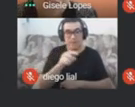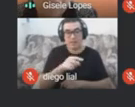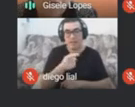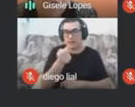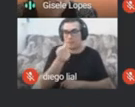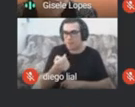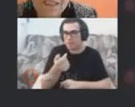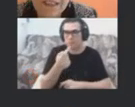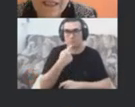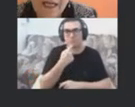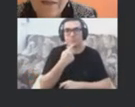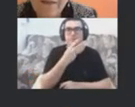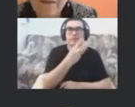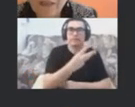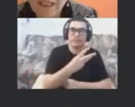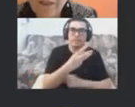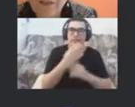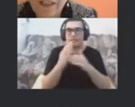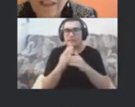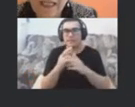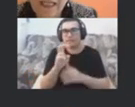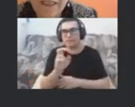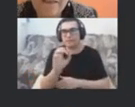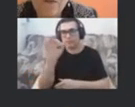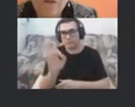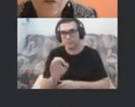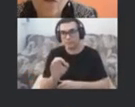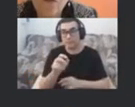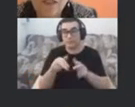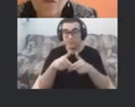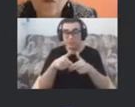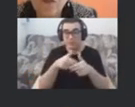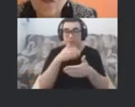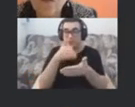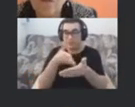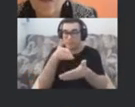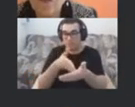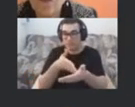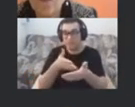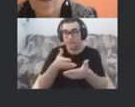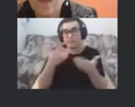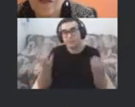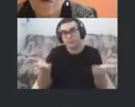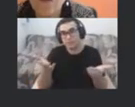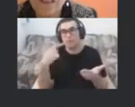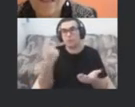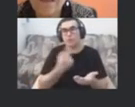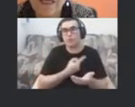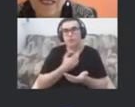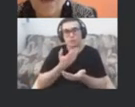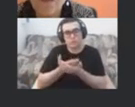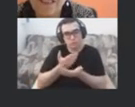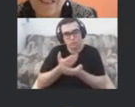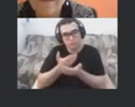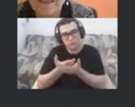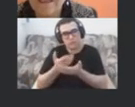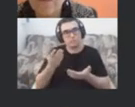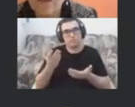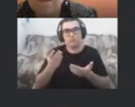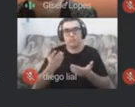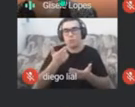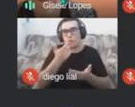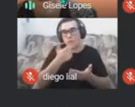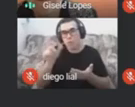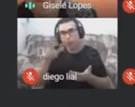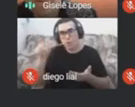5%. E isso limita a sensibilidade da técnica. Então, nós estudamos outras formas de introdução da amostra diferentes